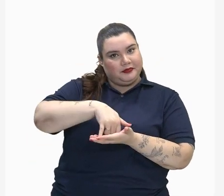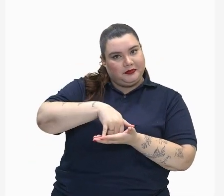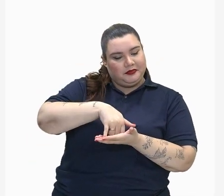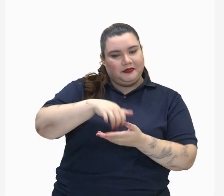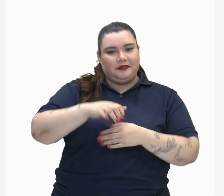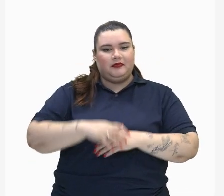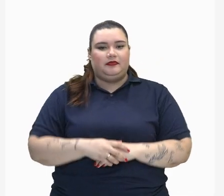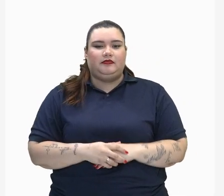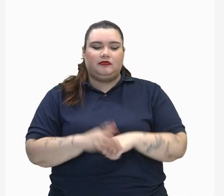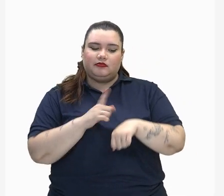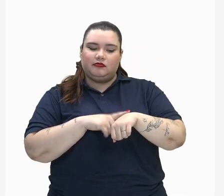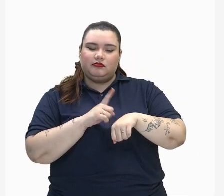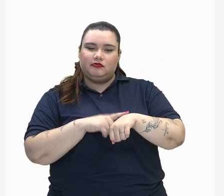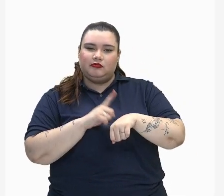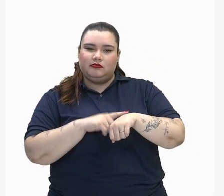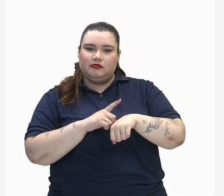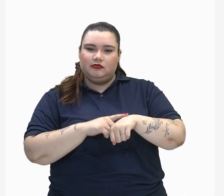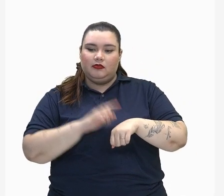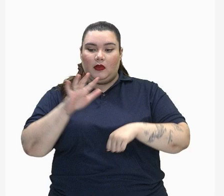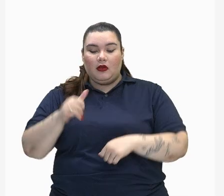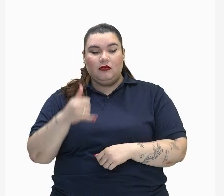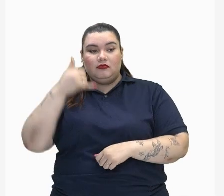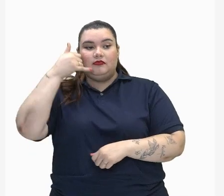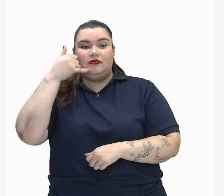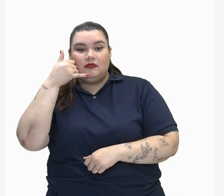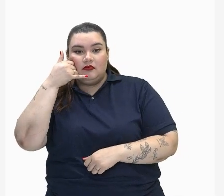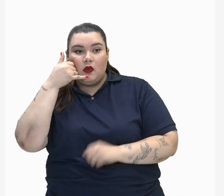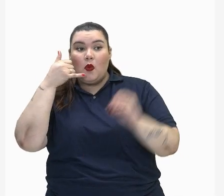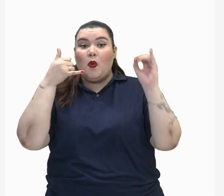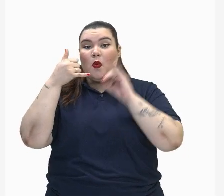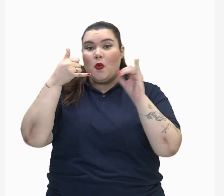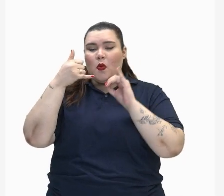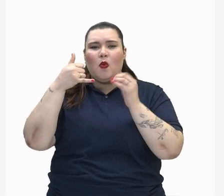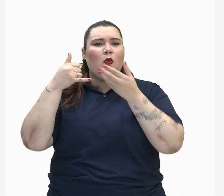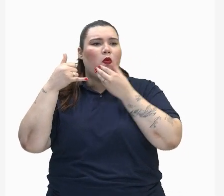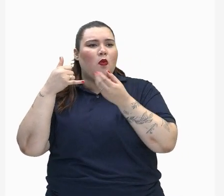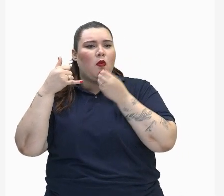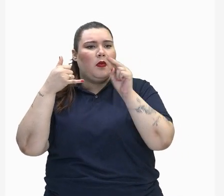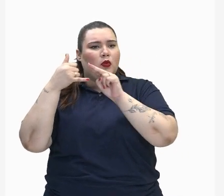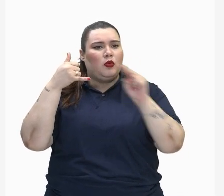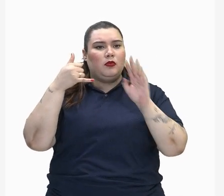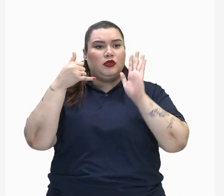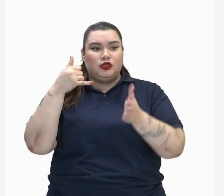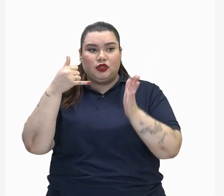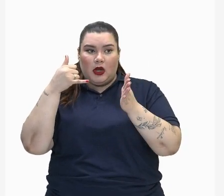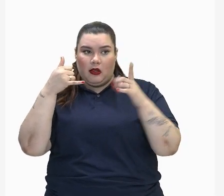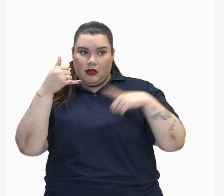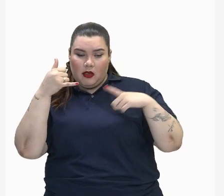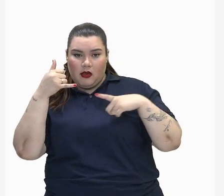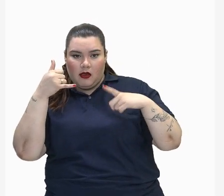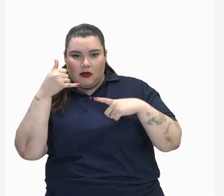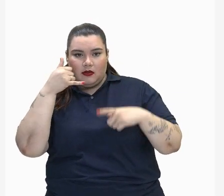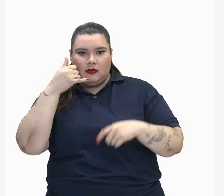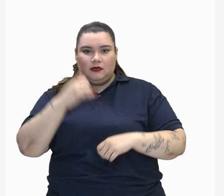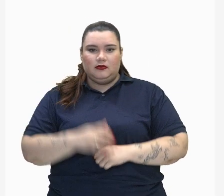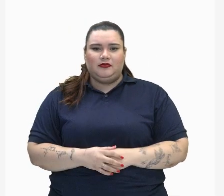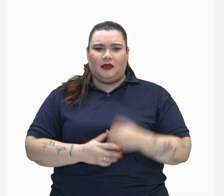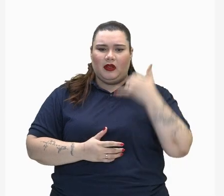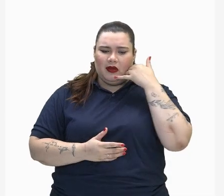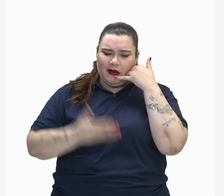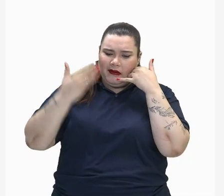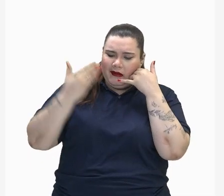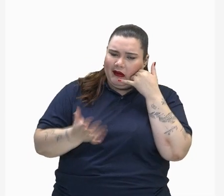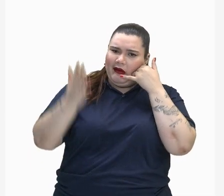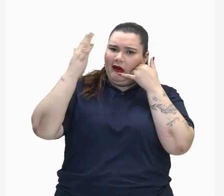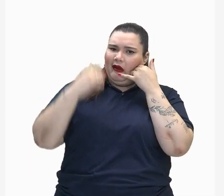você liga o mesmo número. Por favor, o Valdemar já chegou? Vê se te